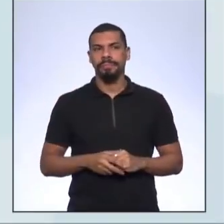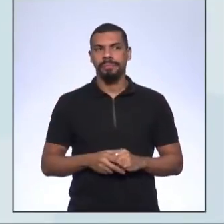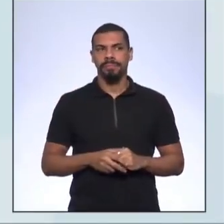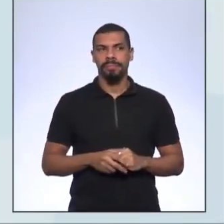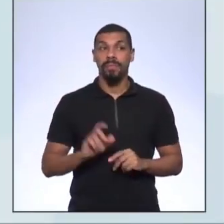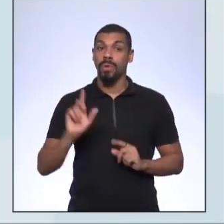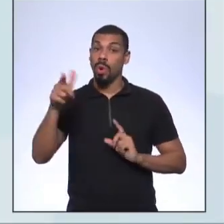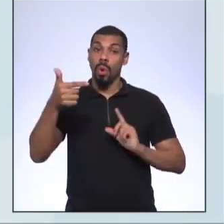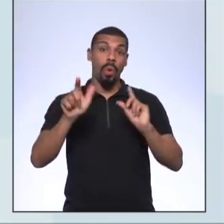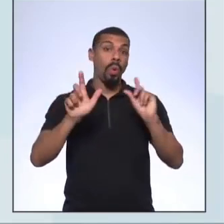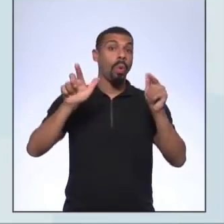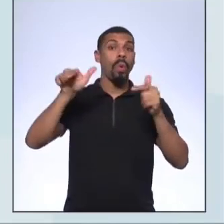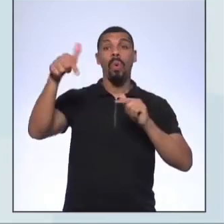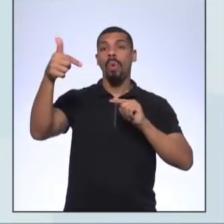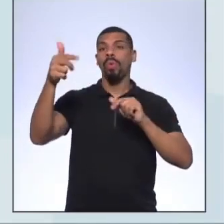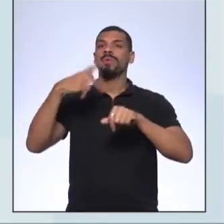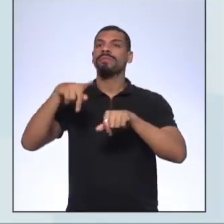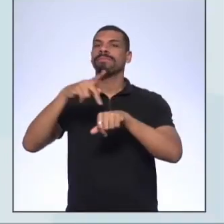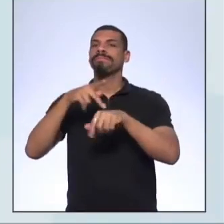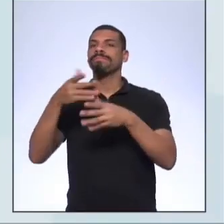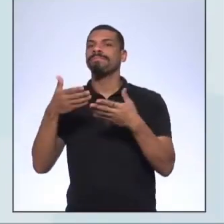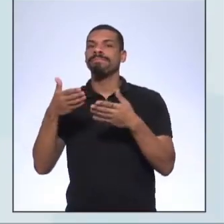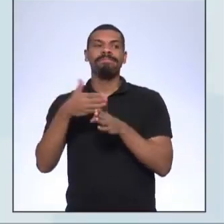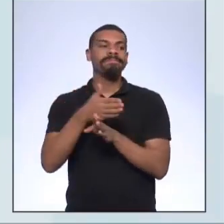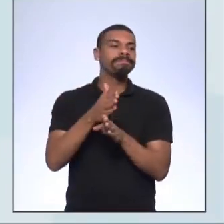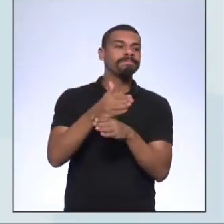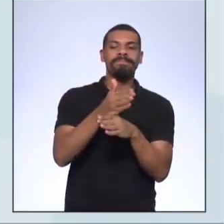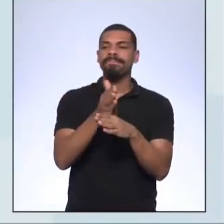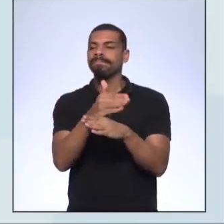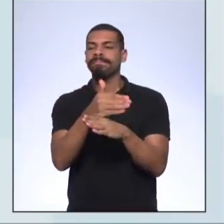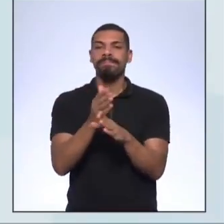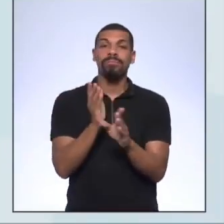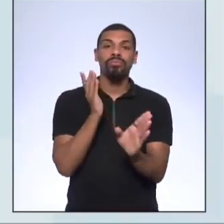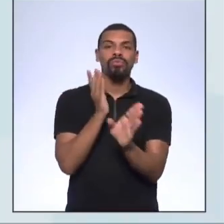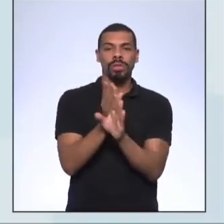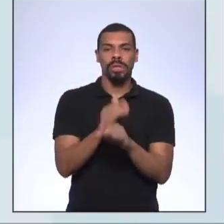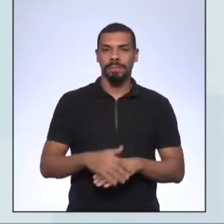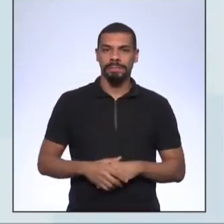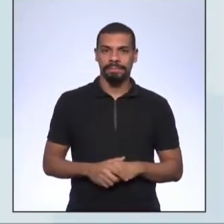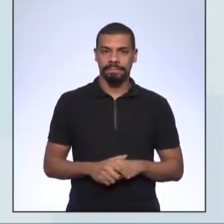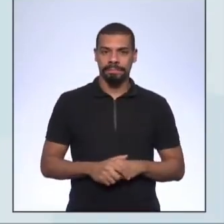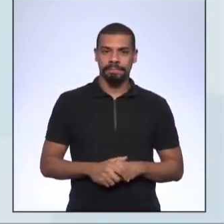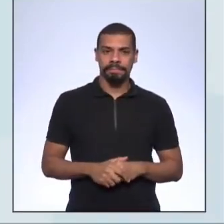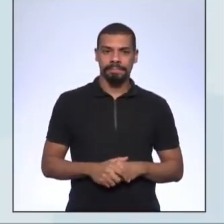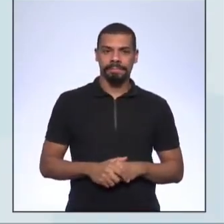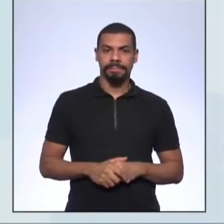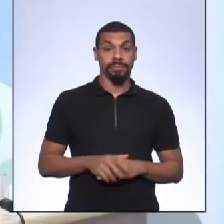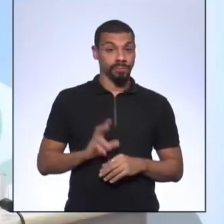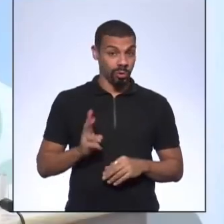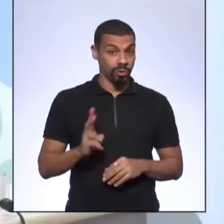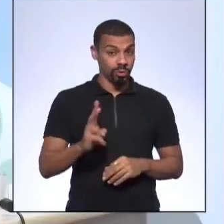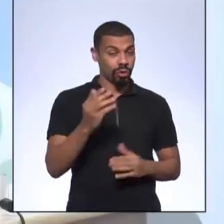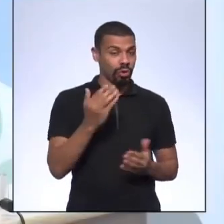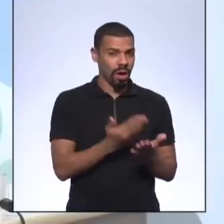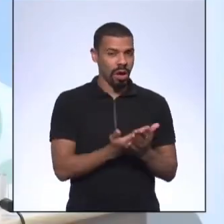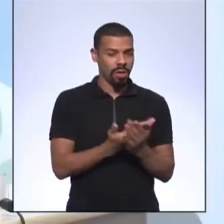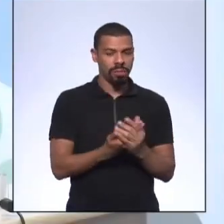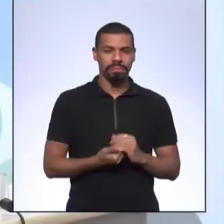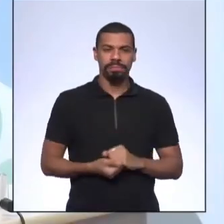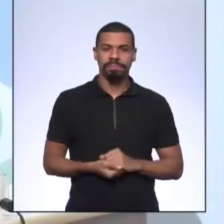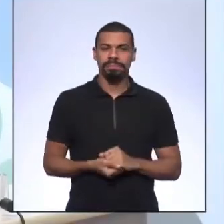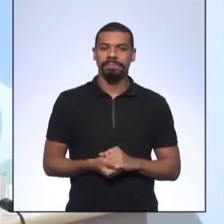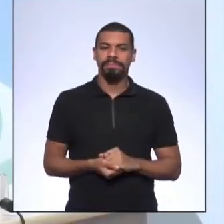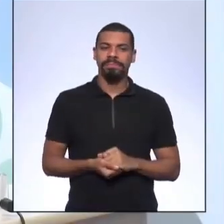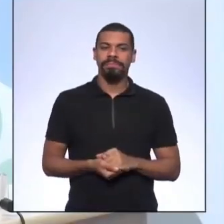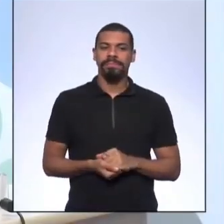Outros países tinham que buscar outras rotas que não essas duas aí. Tá? Então, vamos continuar. Olha